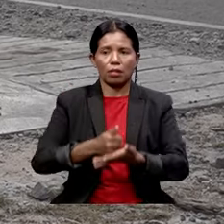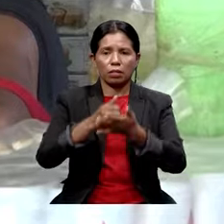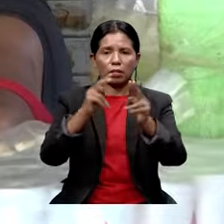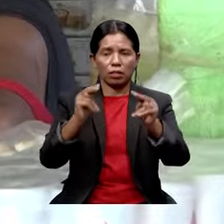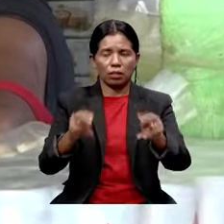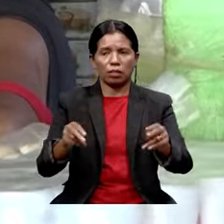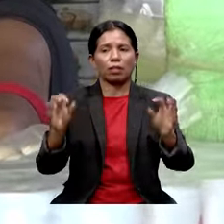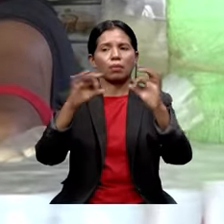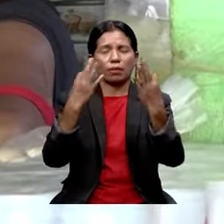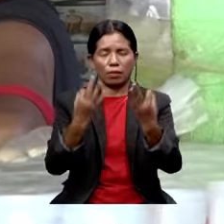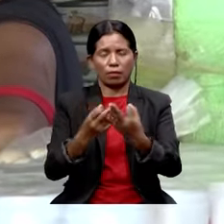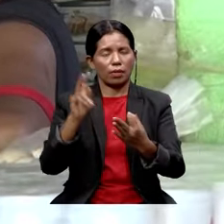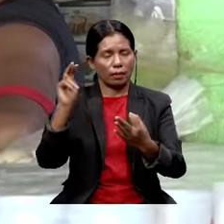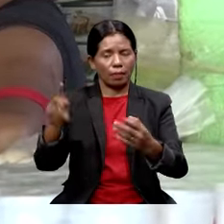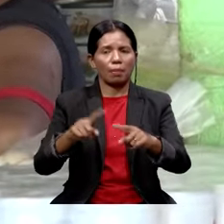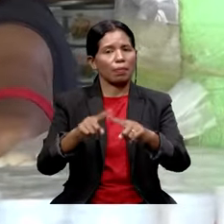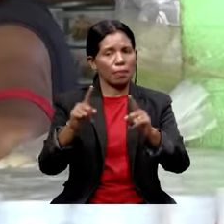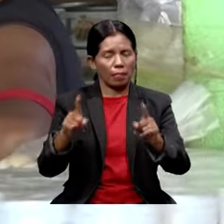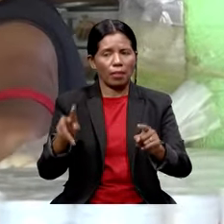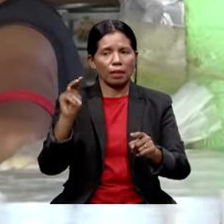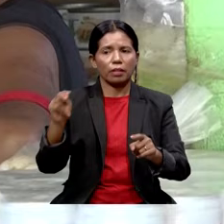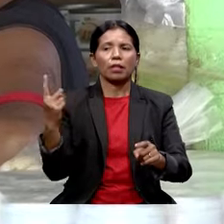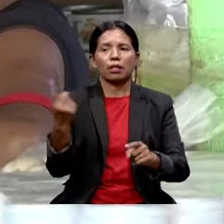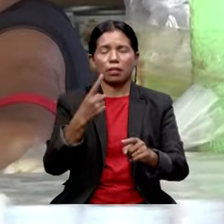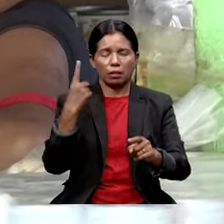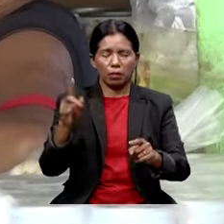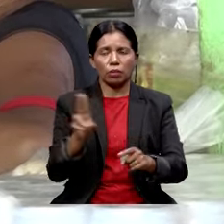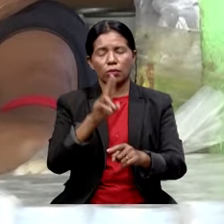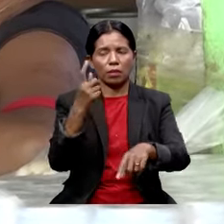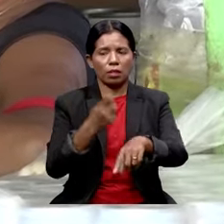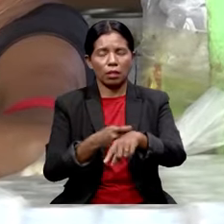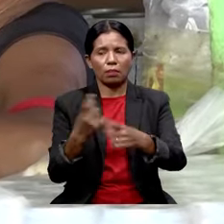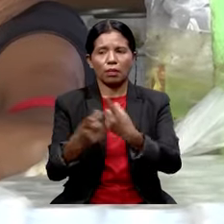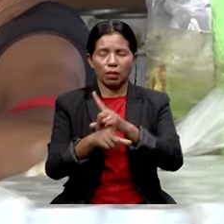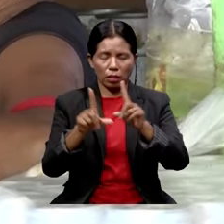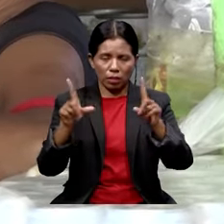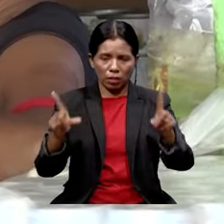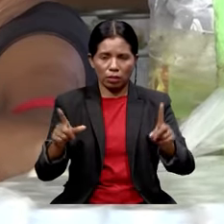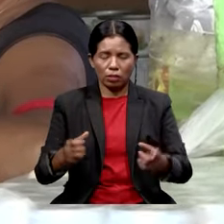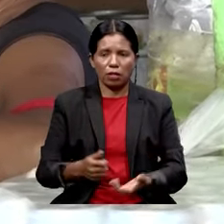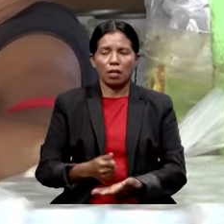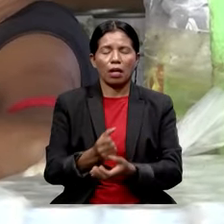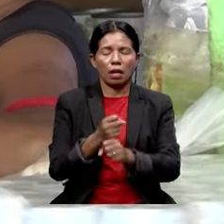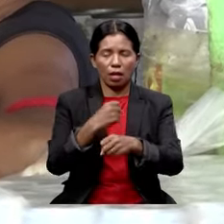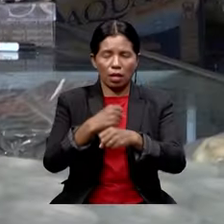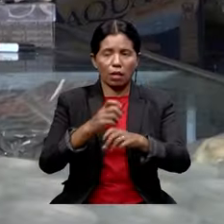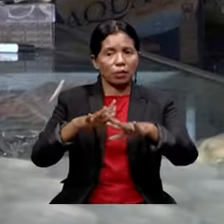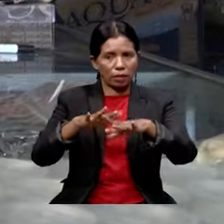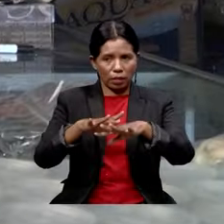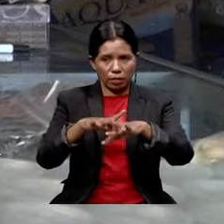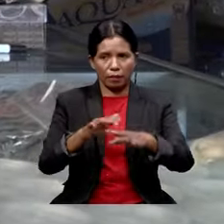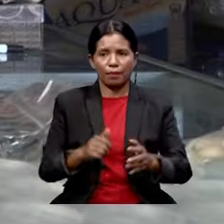necessidade familia nian, maibe nia sempre aproveita tempo livre nian ho di sorutais. Além de